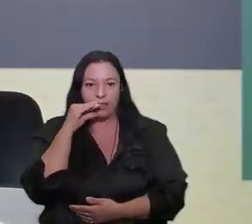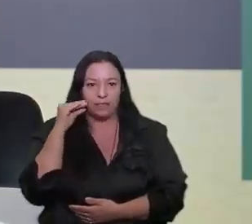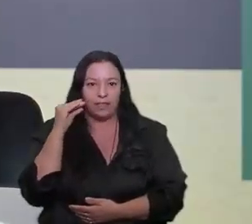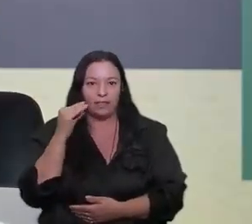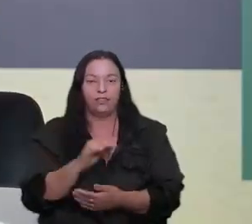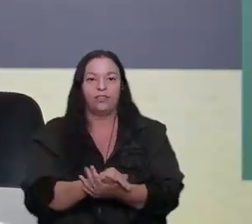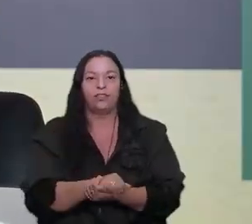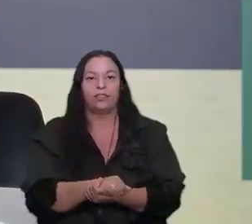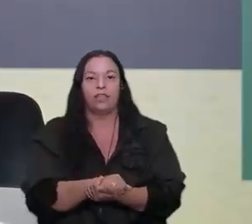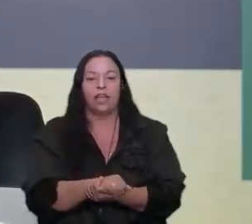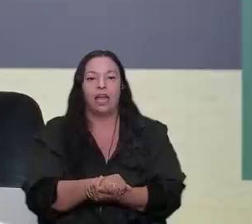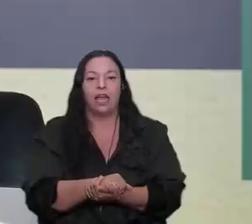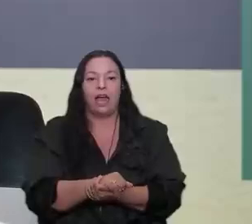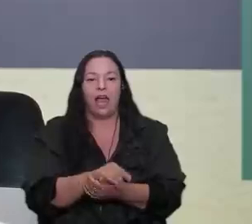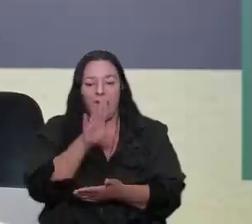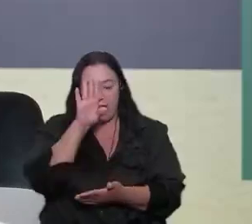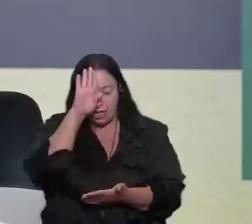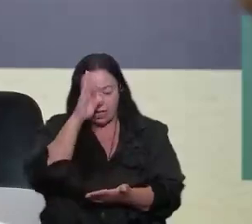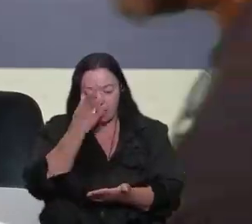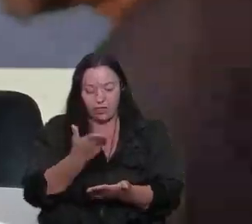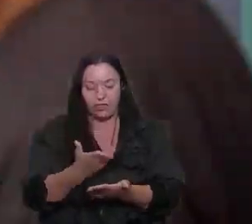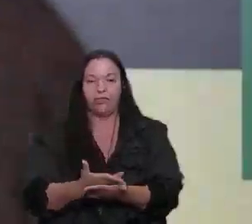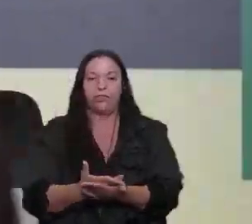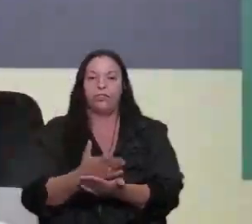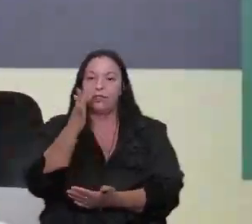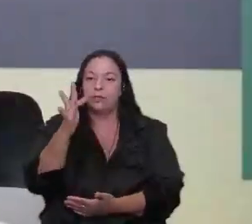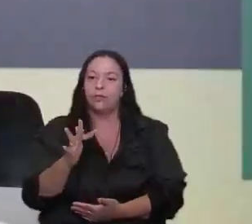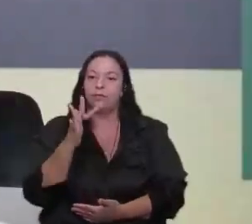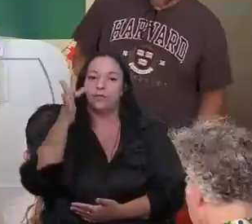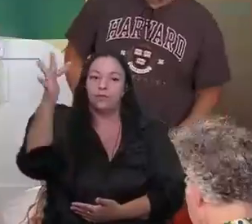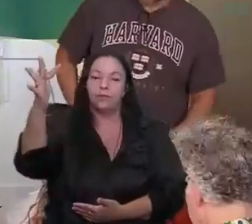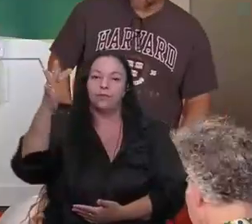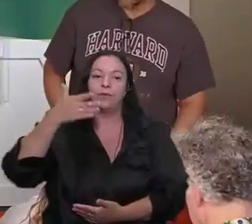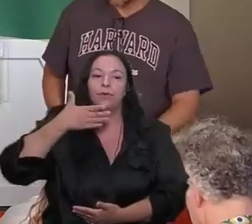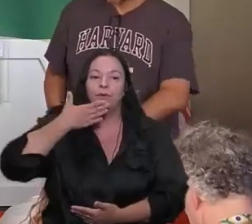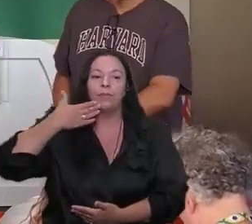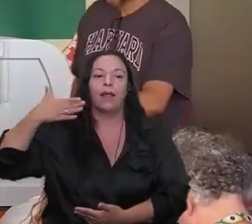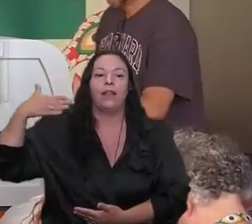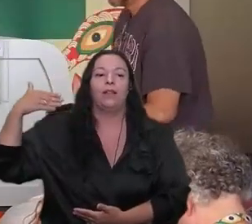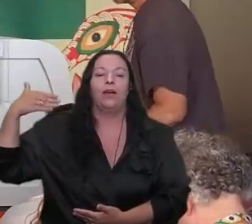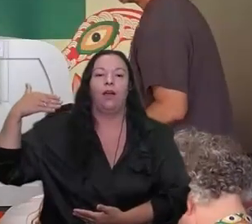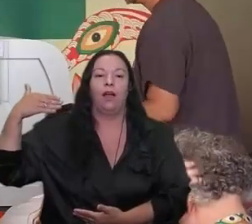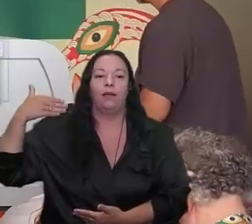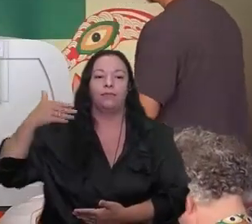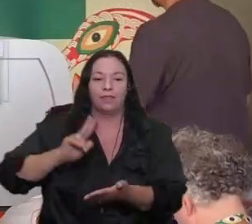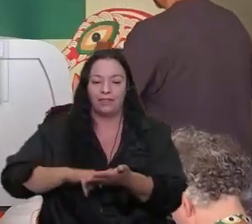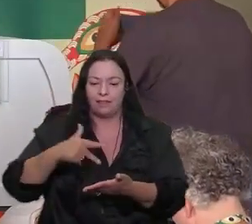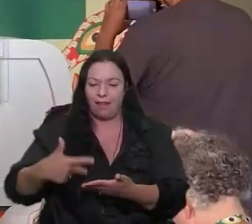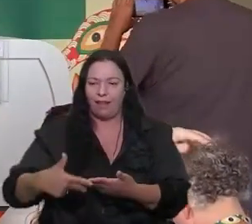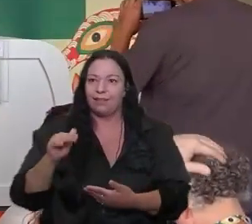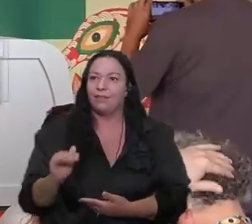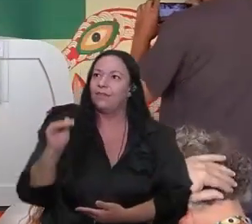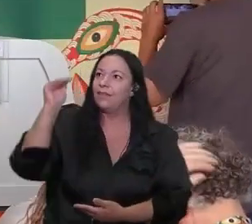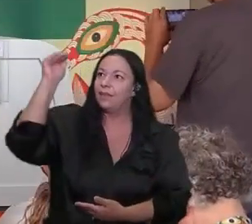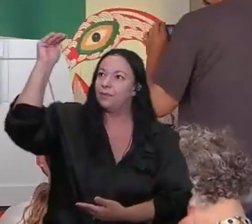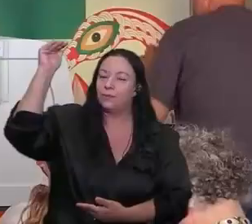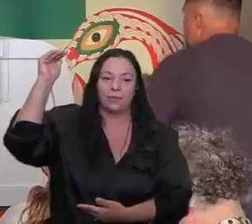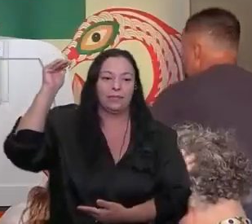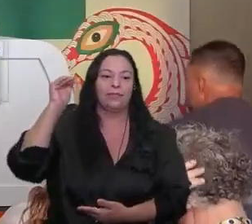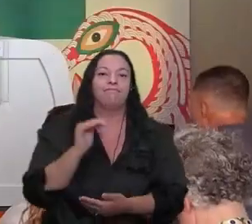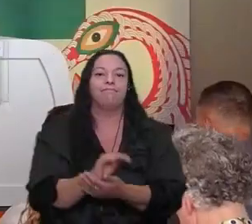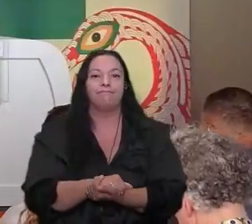gente acredita num futuro muito melhor do que depois quando a gente cai na vida adulta e quase na